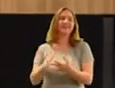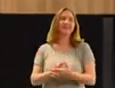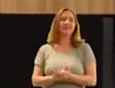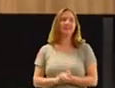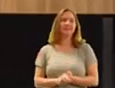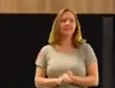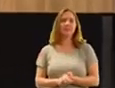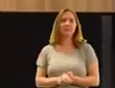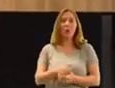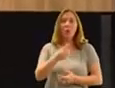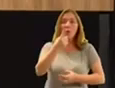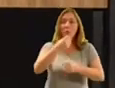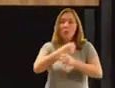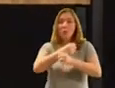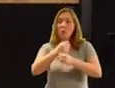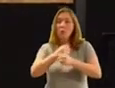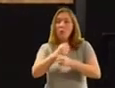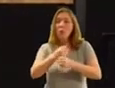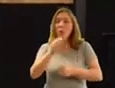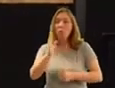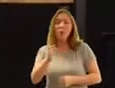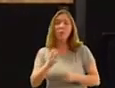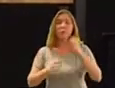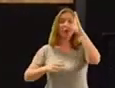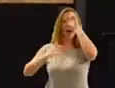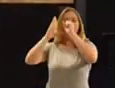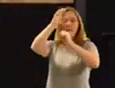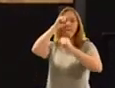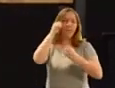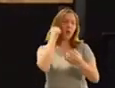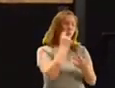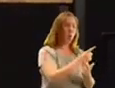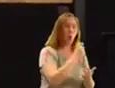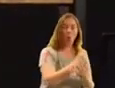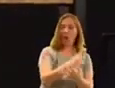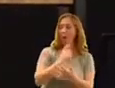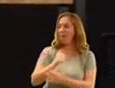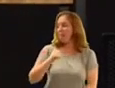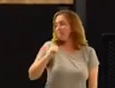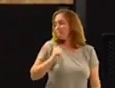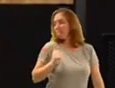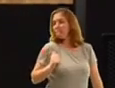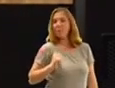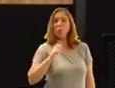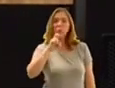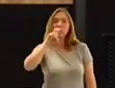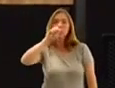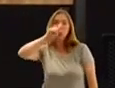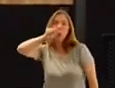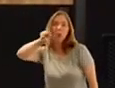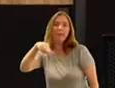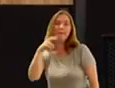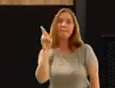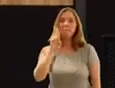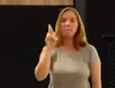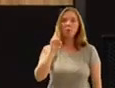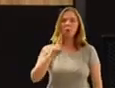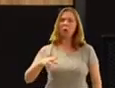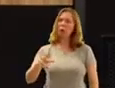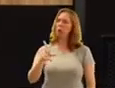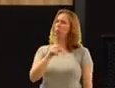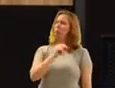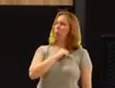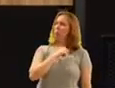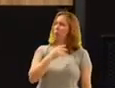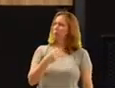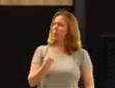Você, em um ano, você já aprendeu a consumir bolsa de 50 mil reais? Nossa! Gente, dinheiro suado não permite